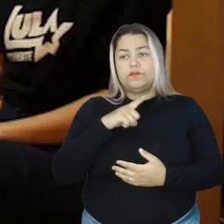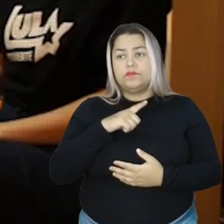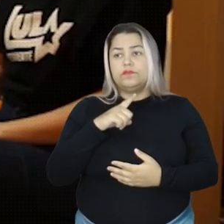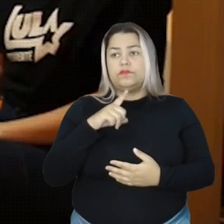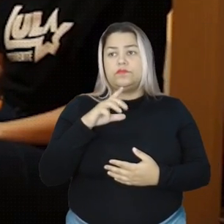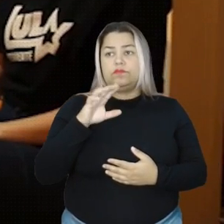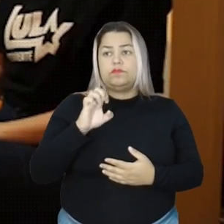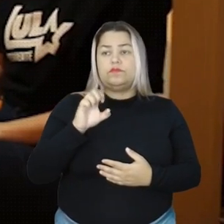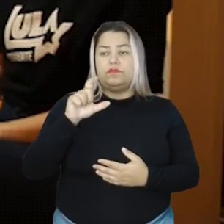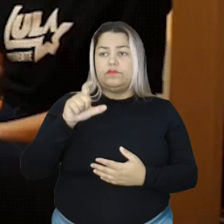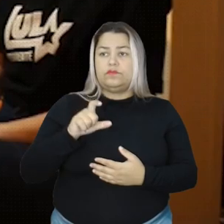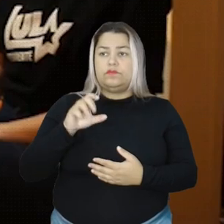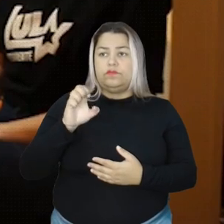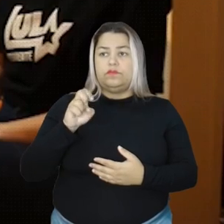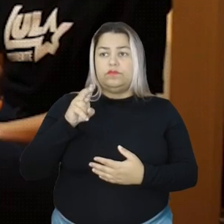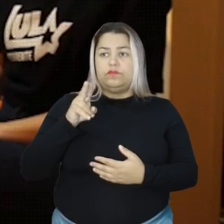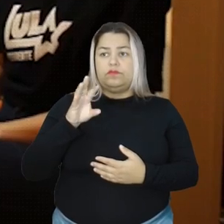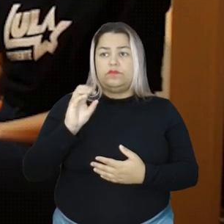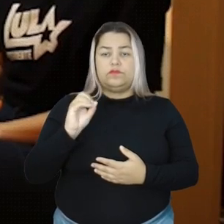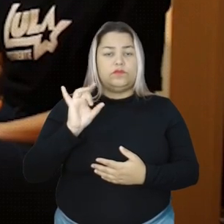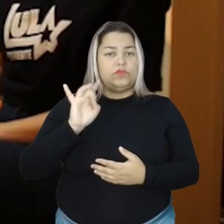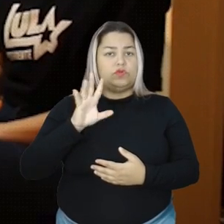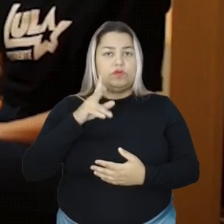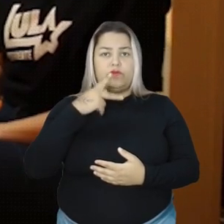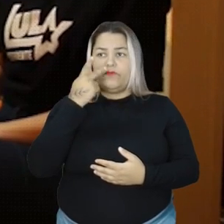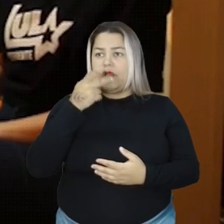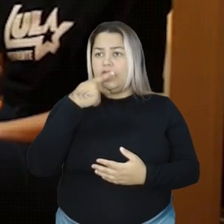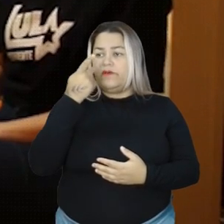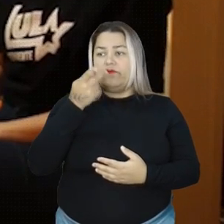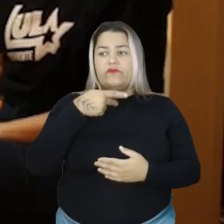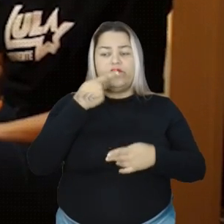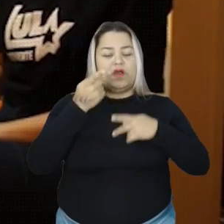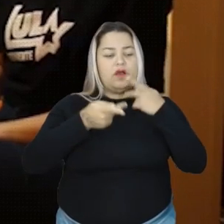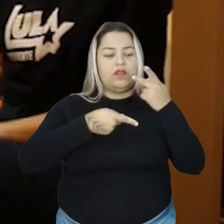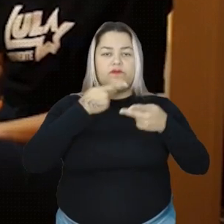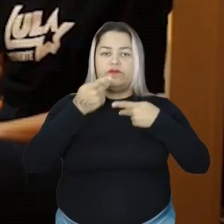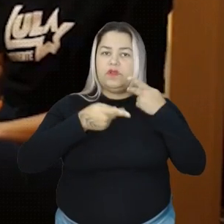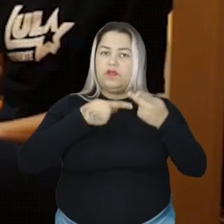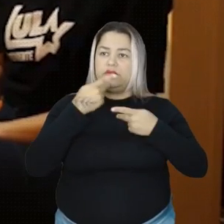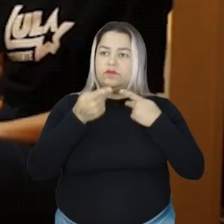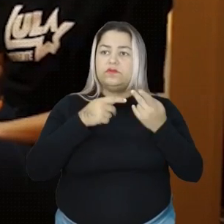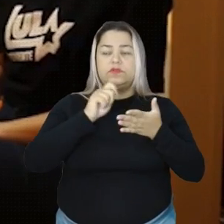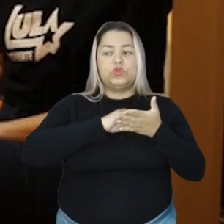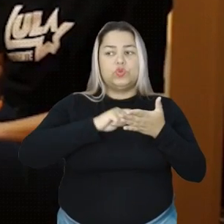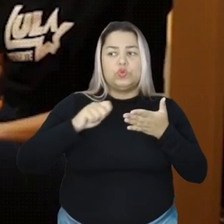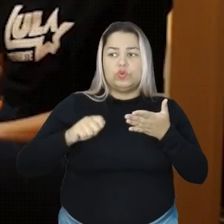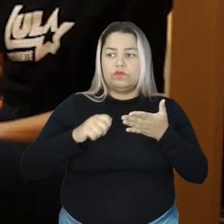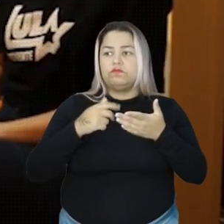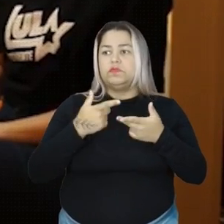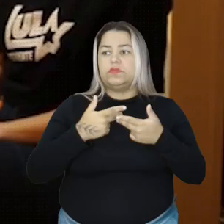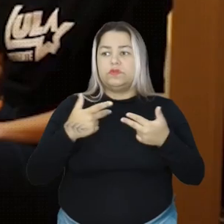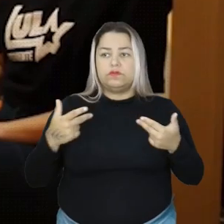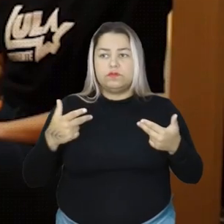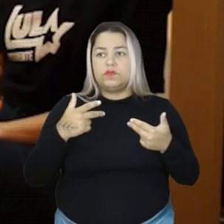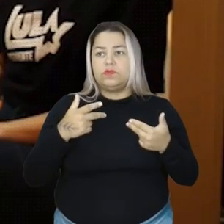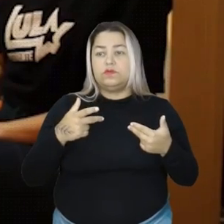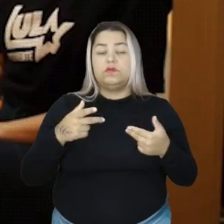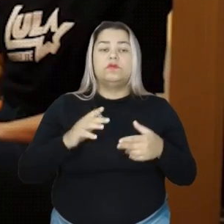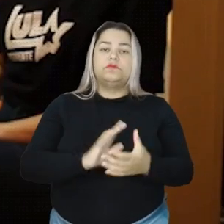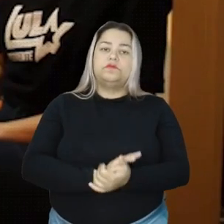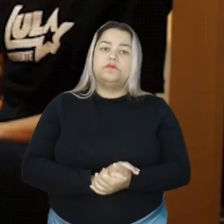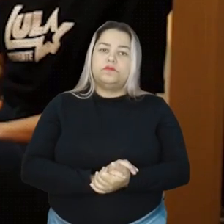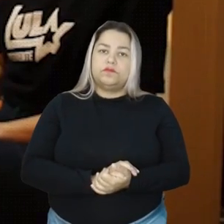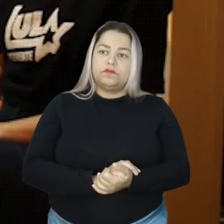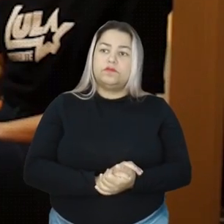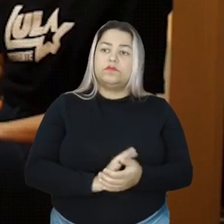municipal organiza e ele vai lá e só ele fala e fala e anota alguma coisinha das pessoas. Não, nós queríamos,